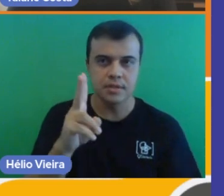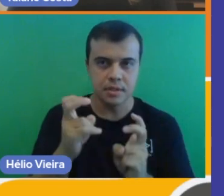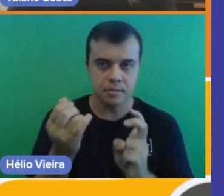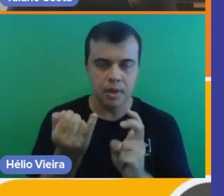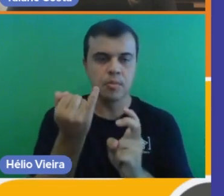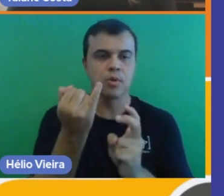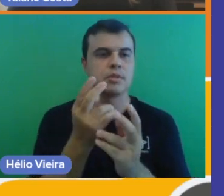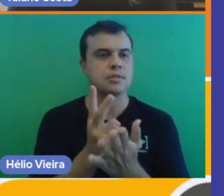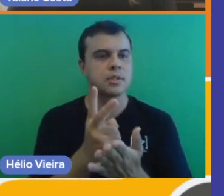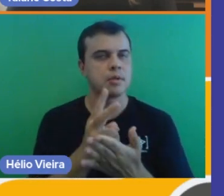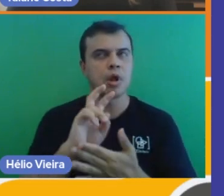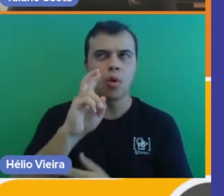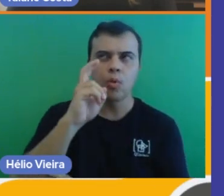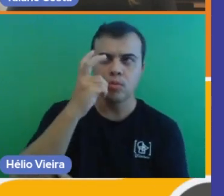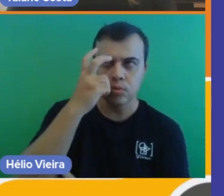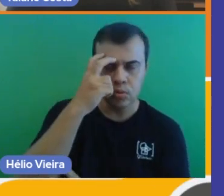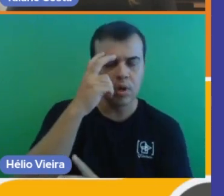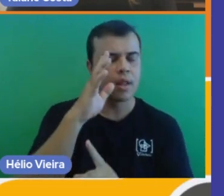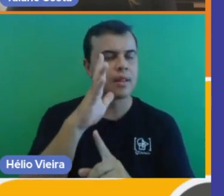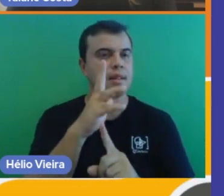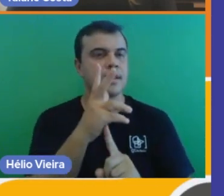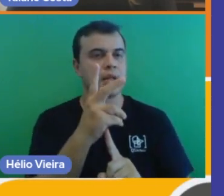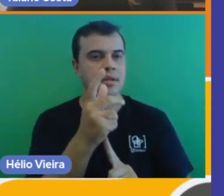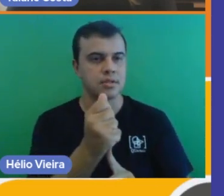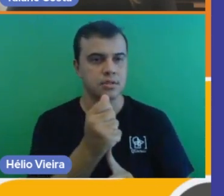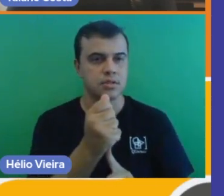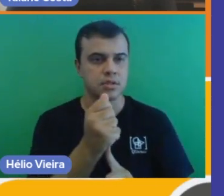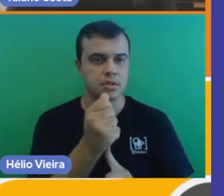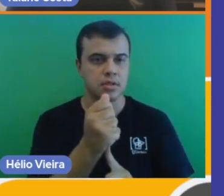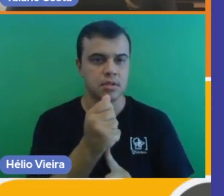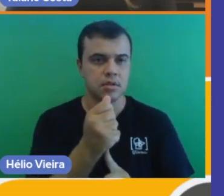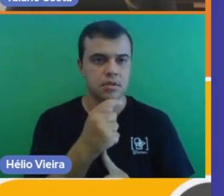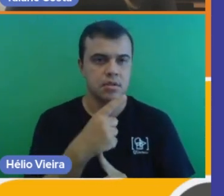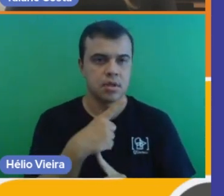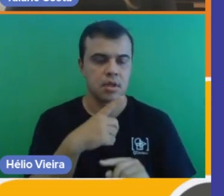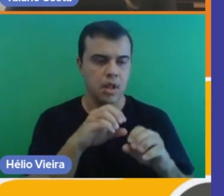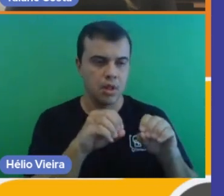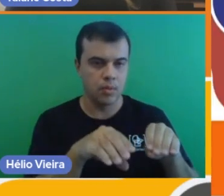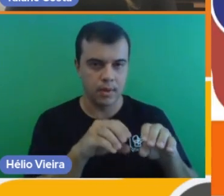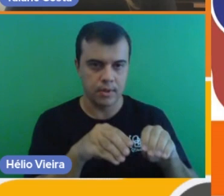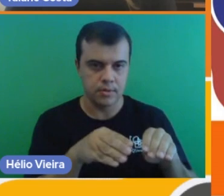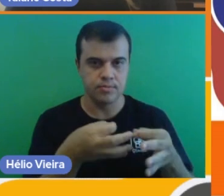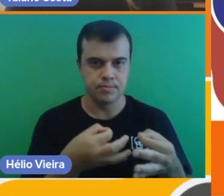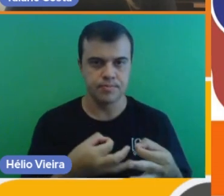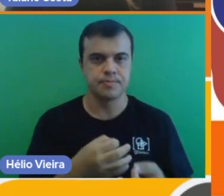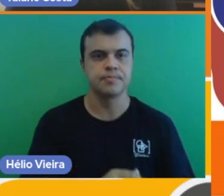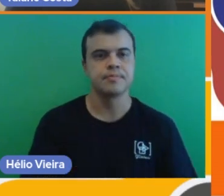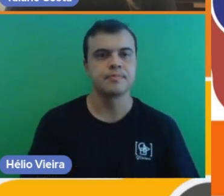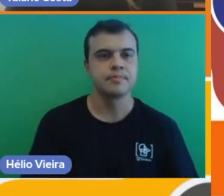importância da cultura, da arte na educação.